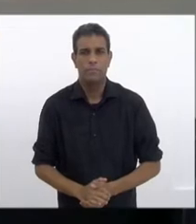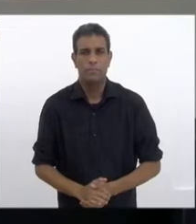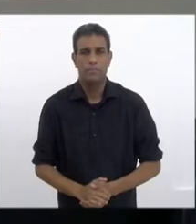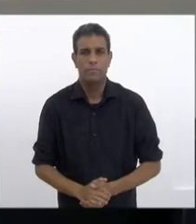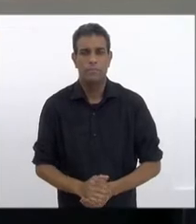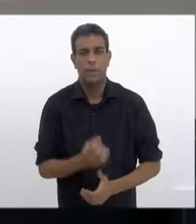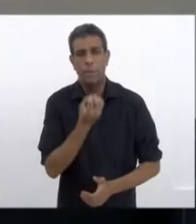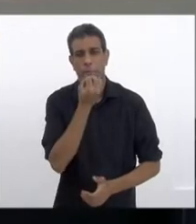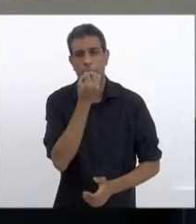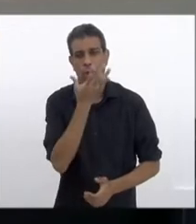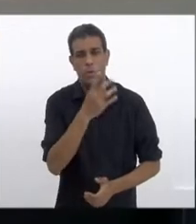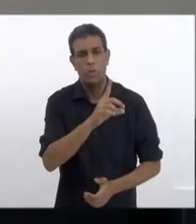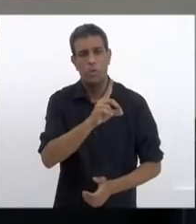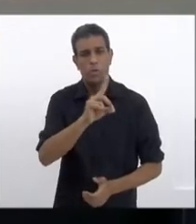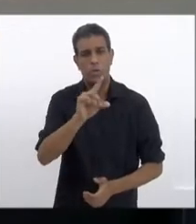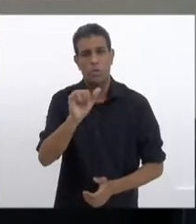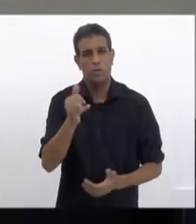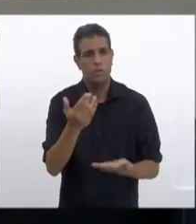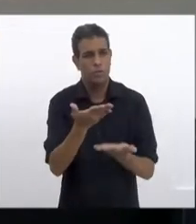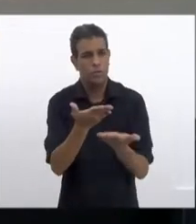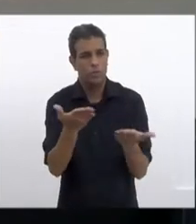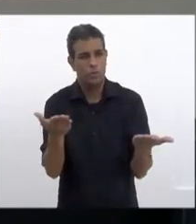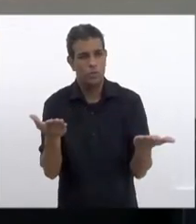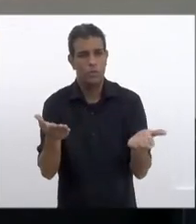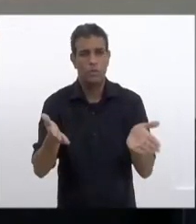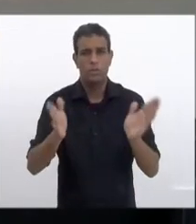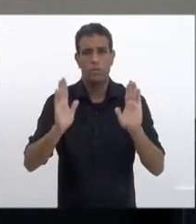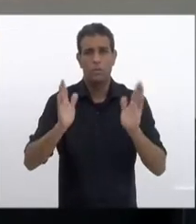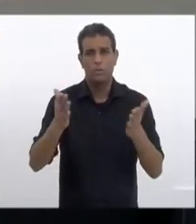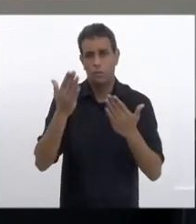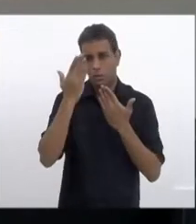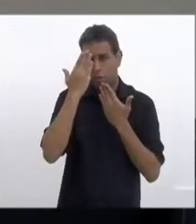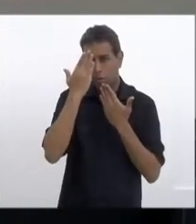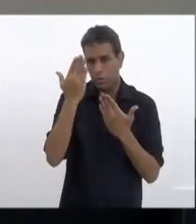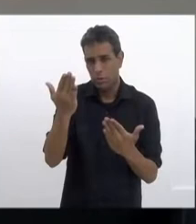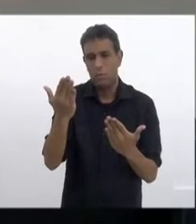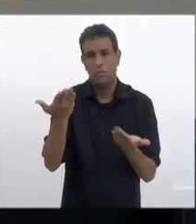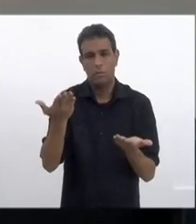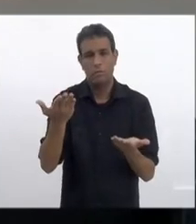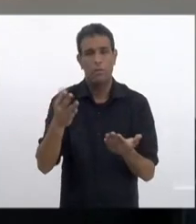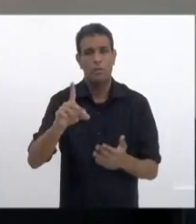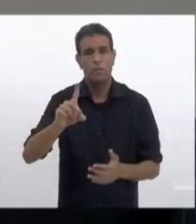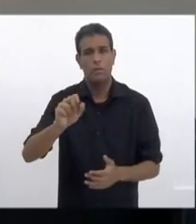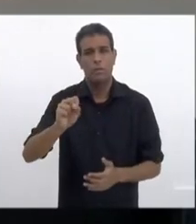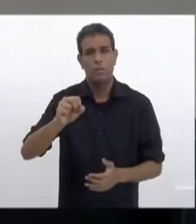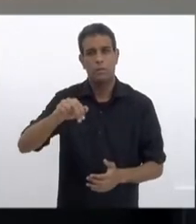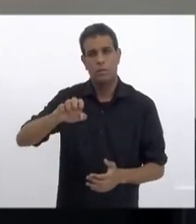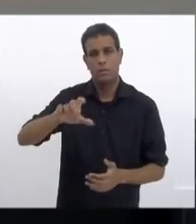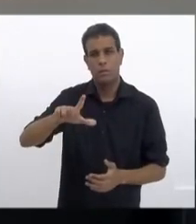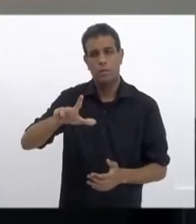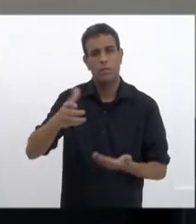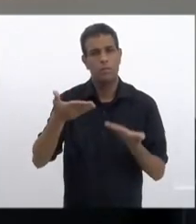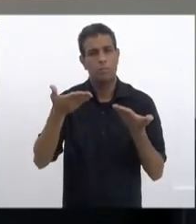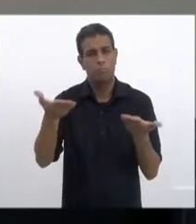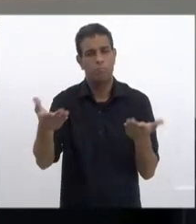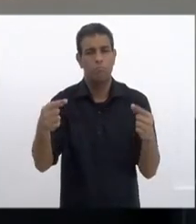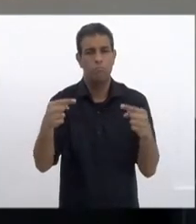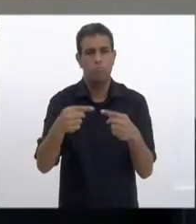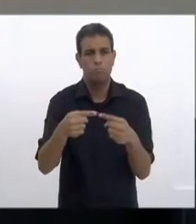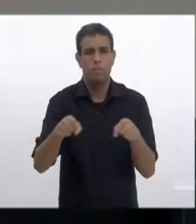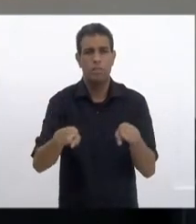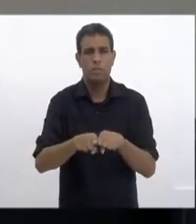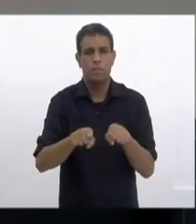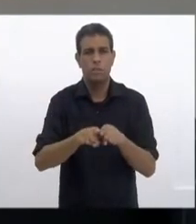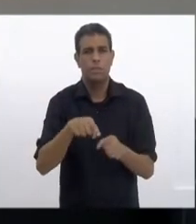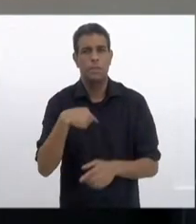falar. Bom dia. Bom dia. Isso. Bom dia a todos. Queria agradecer ao deputado Daniel Liberon esse convite e sustentar